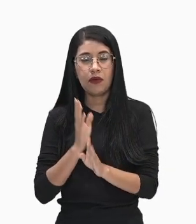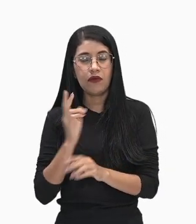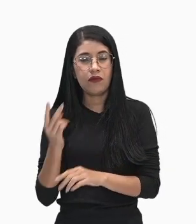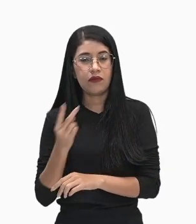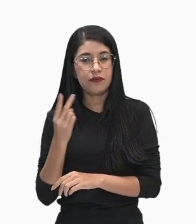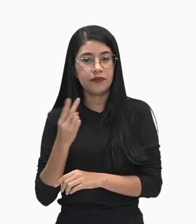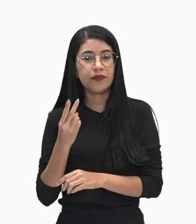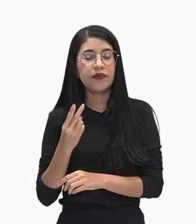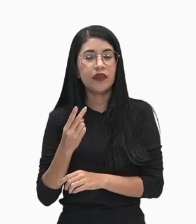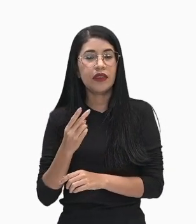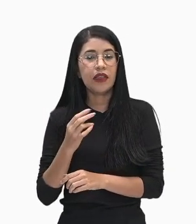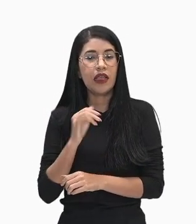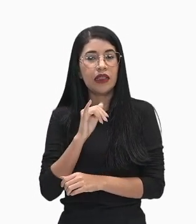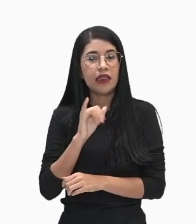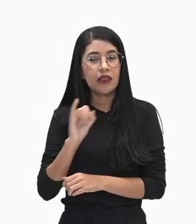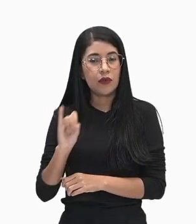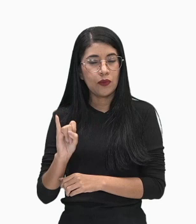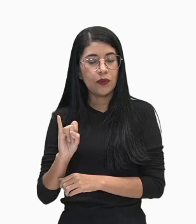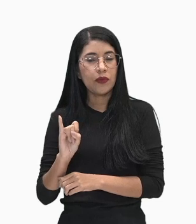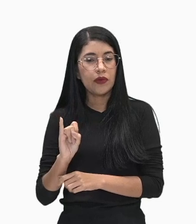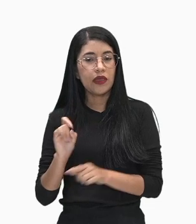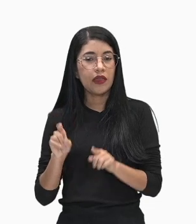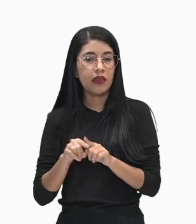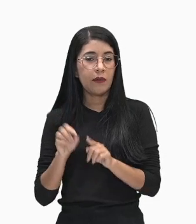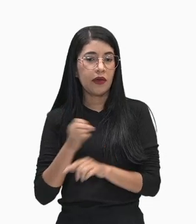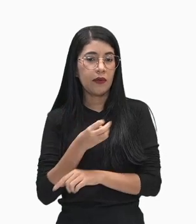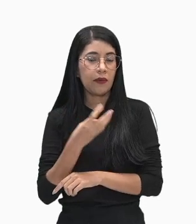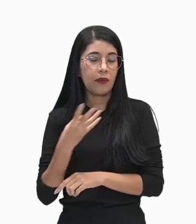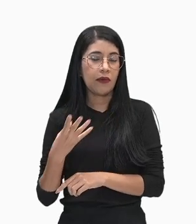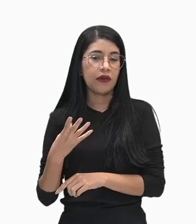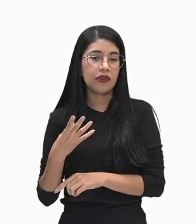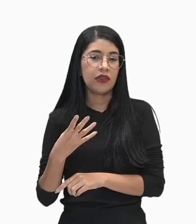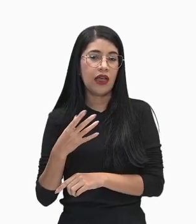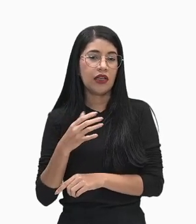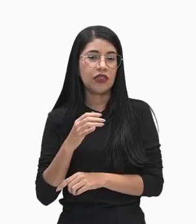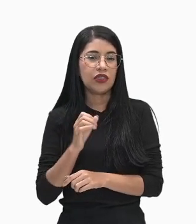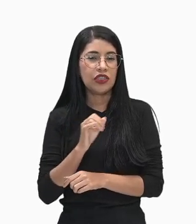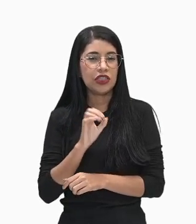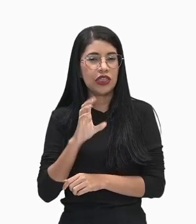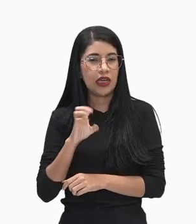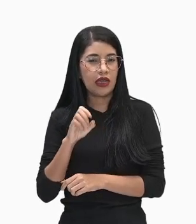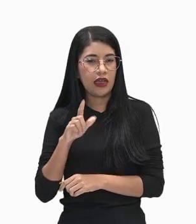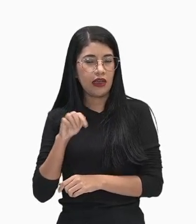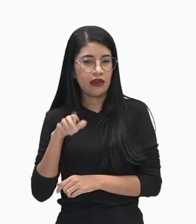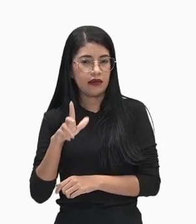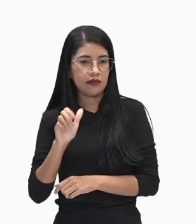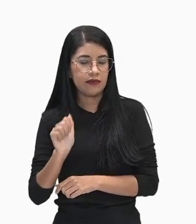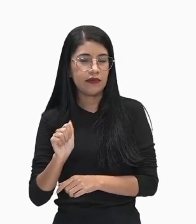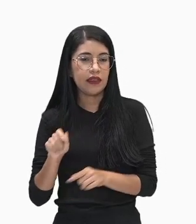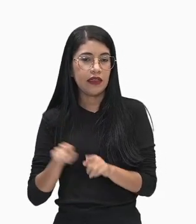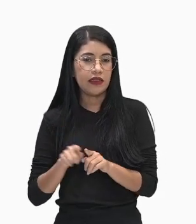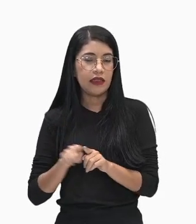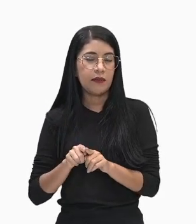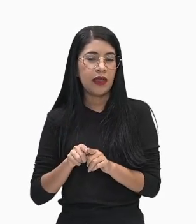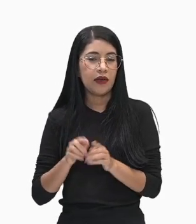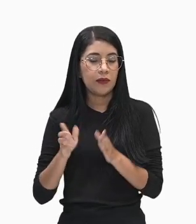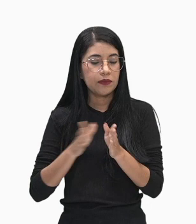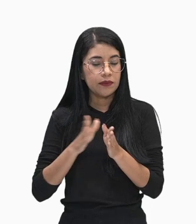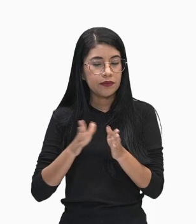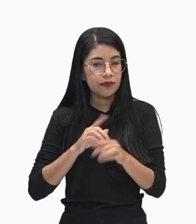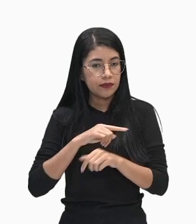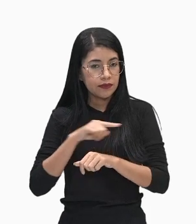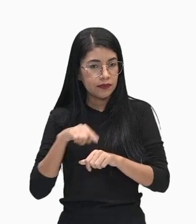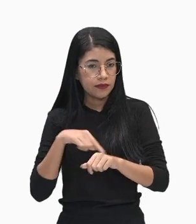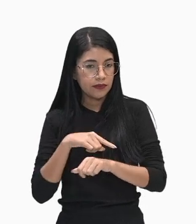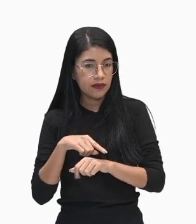da corrente, eu posso encontrar o número de portadores de carga e eu posso encontrar o intervalo de tempo nessa equação. Porque